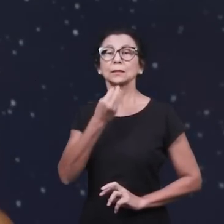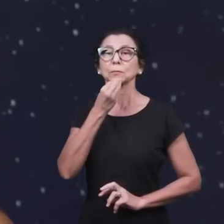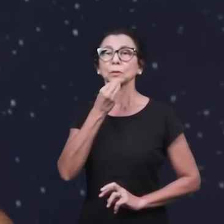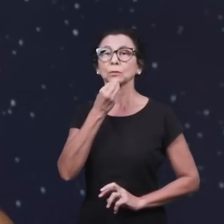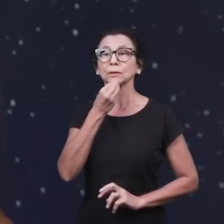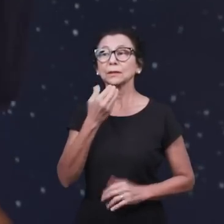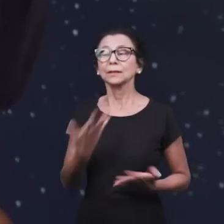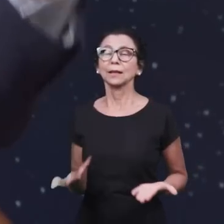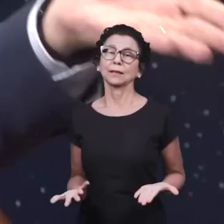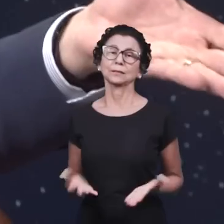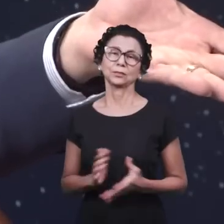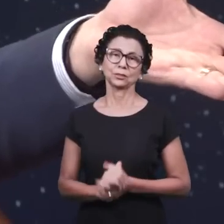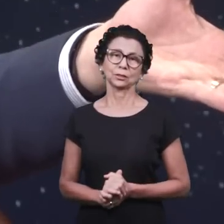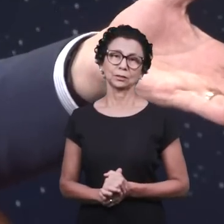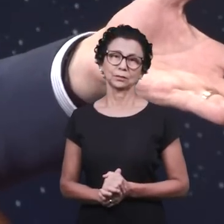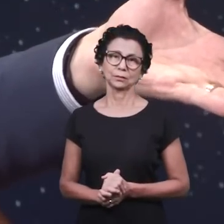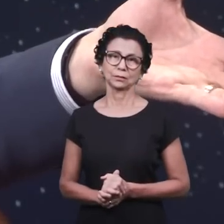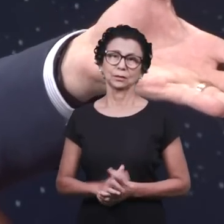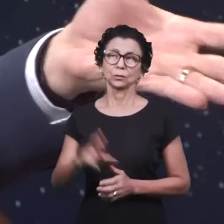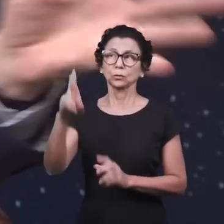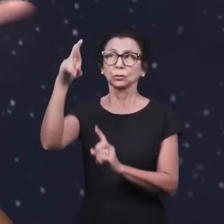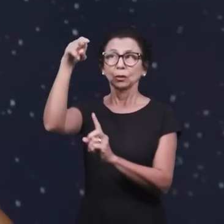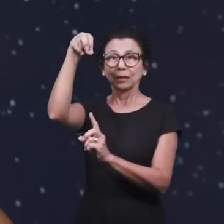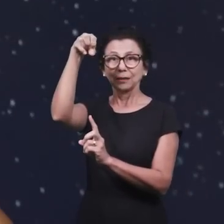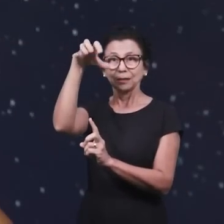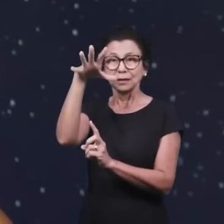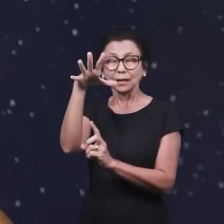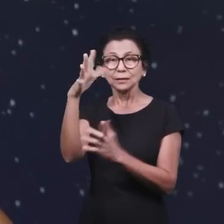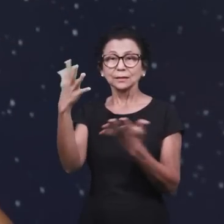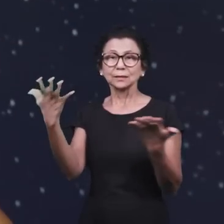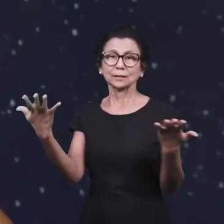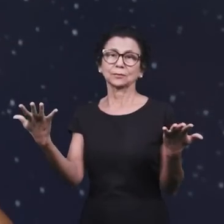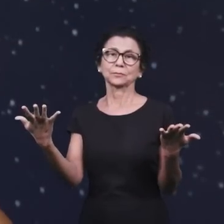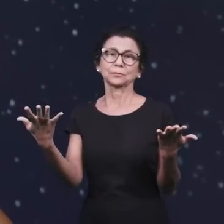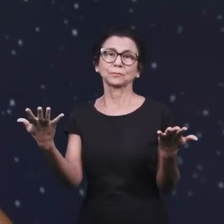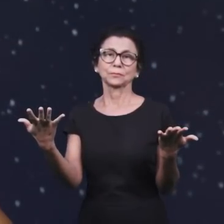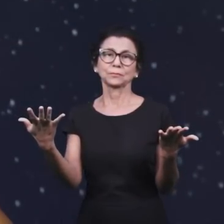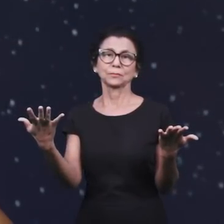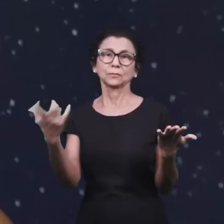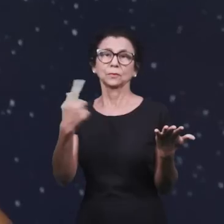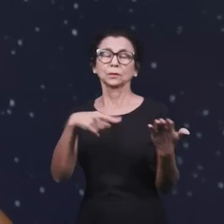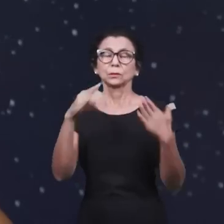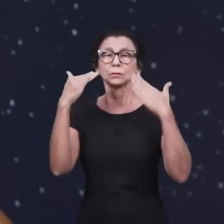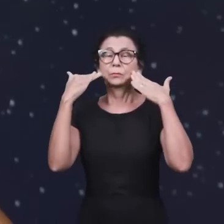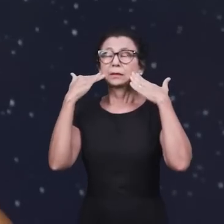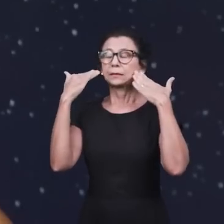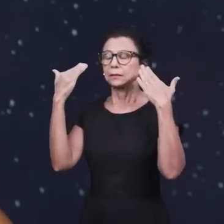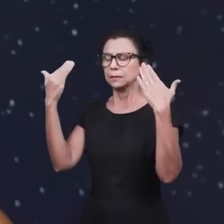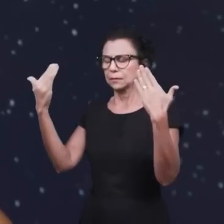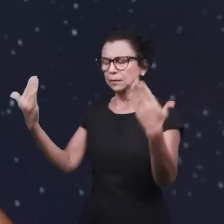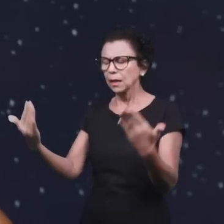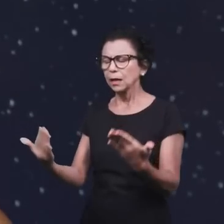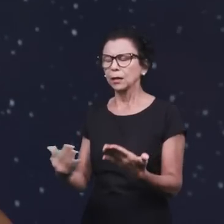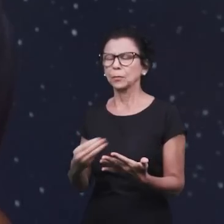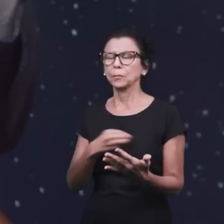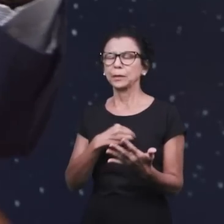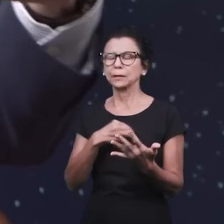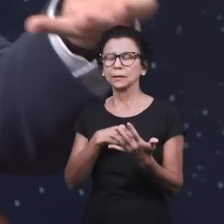chance, pela graça do Senhor, nós temos a chance de nos apresentarmos diante